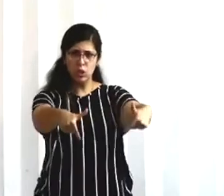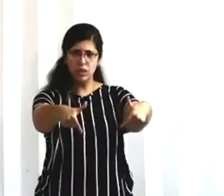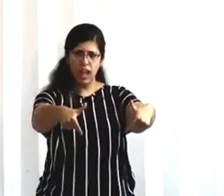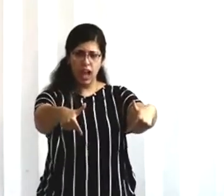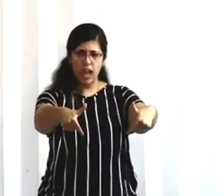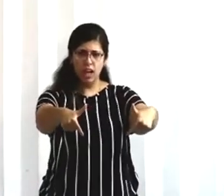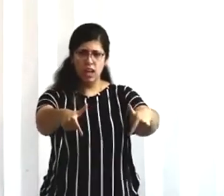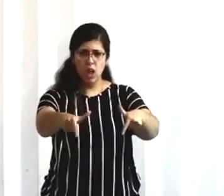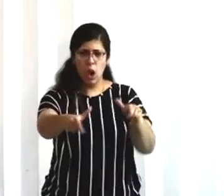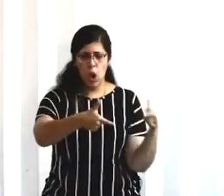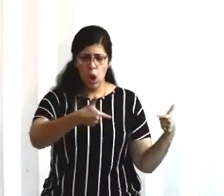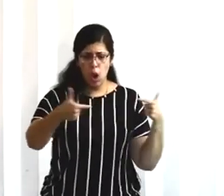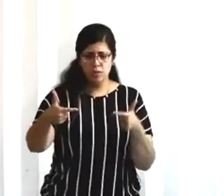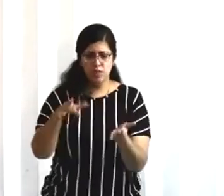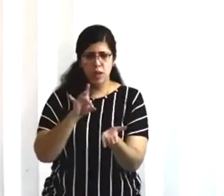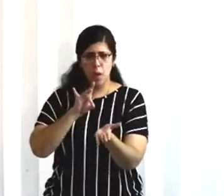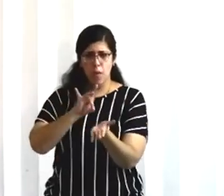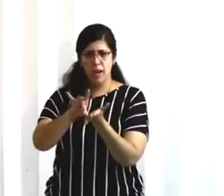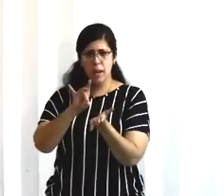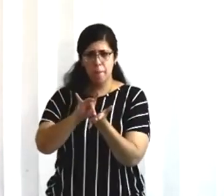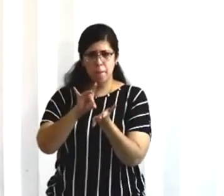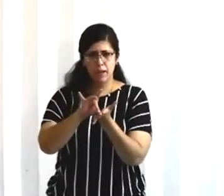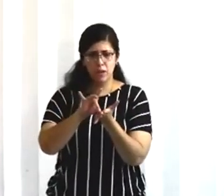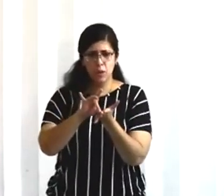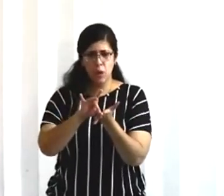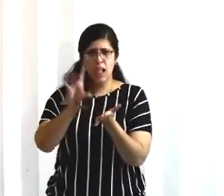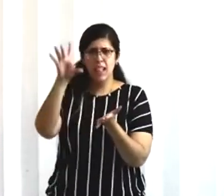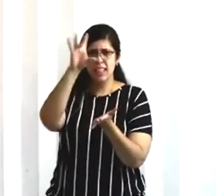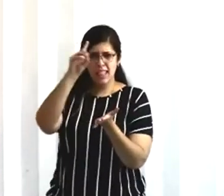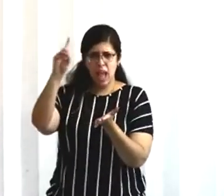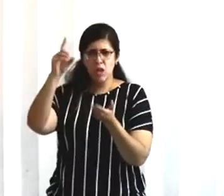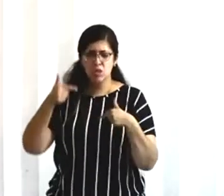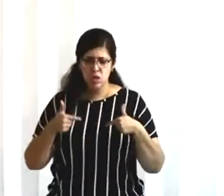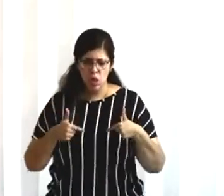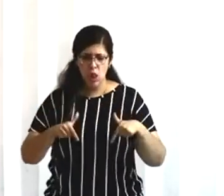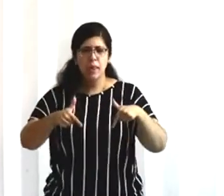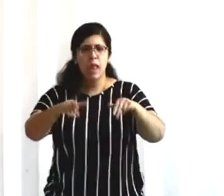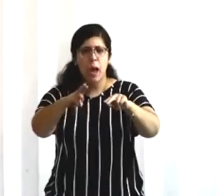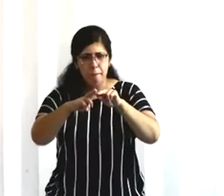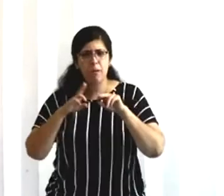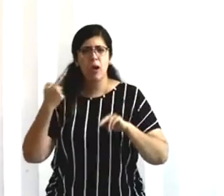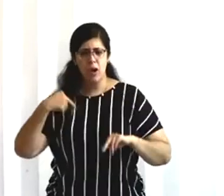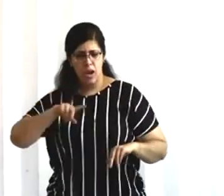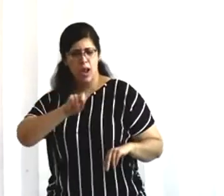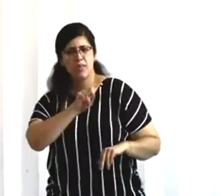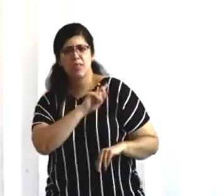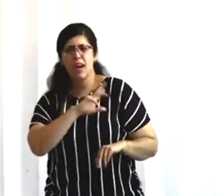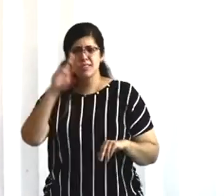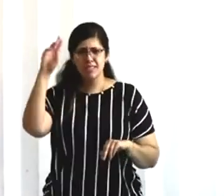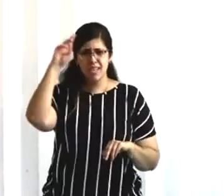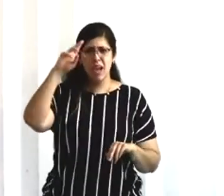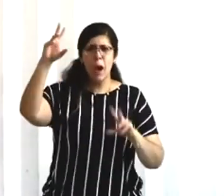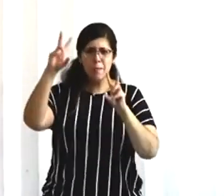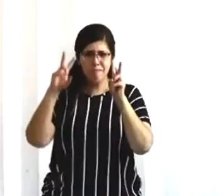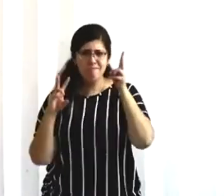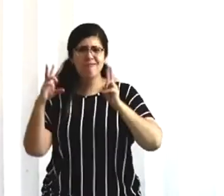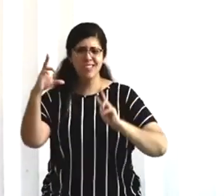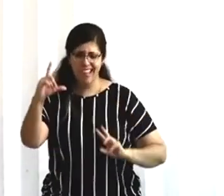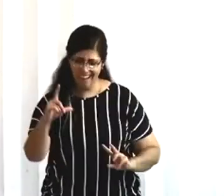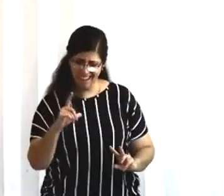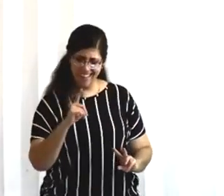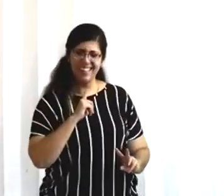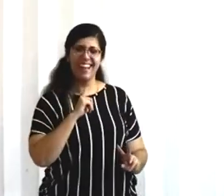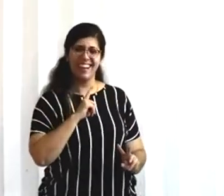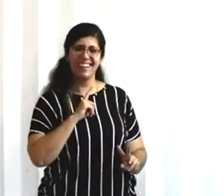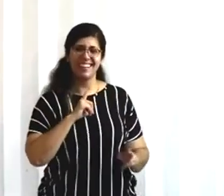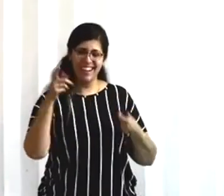seja, o Senhor vai guerrear por nós, e Ele vai vencer essa batalha, e nós não precisamos